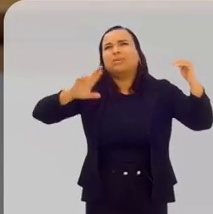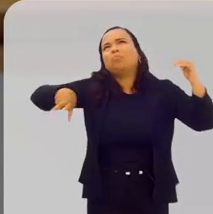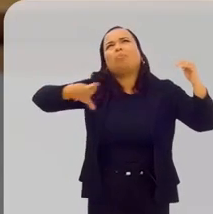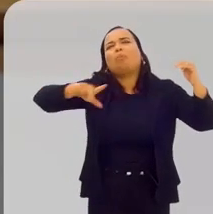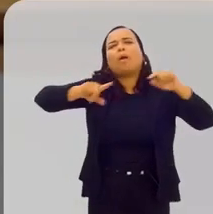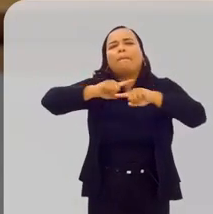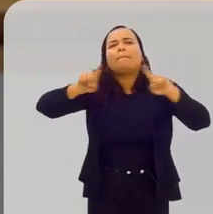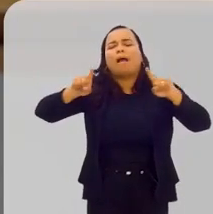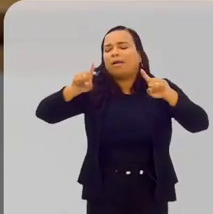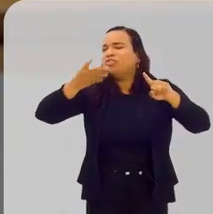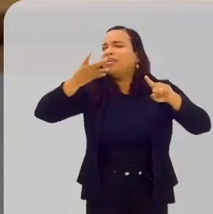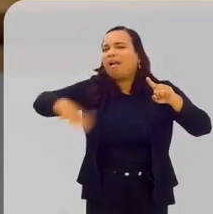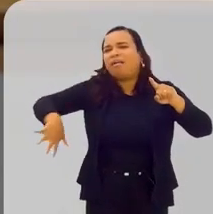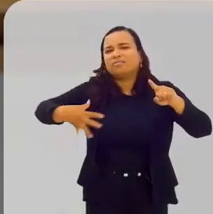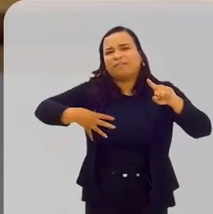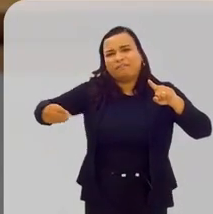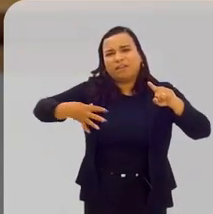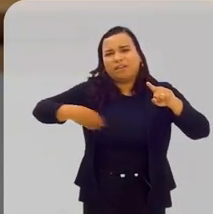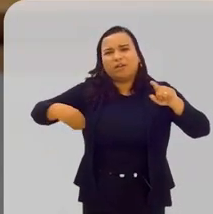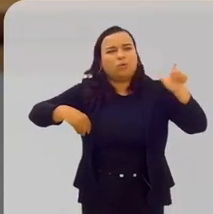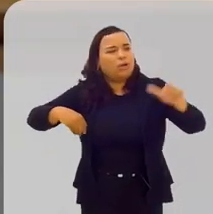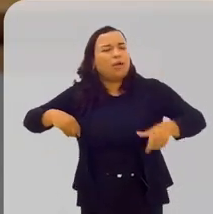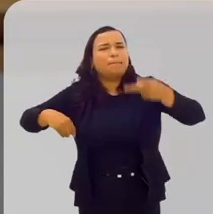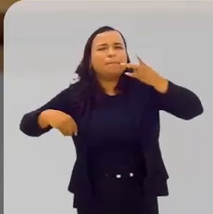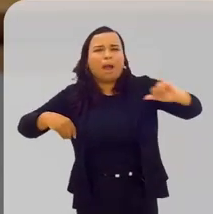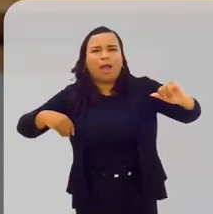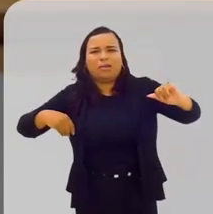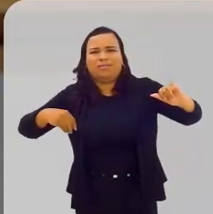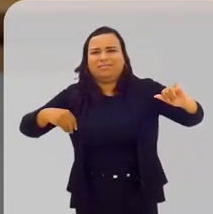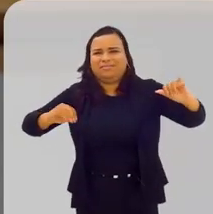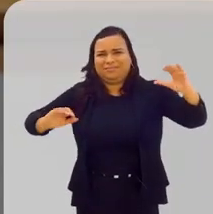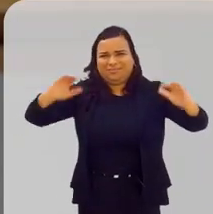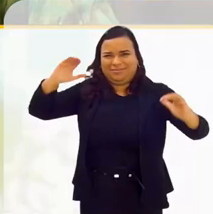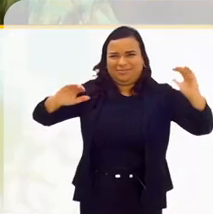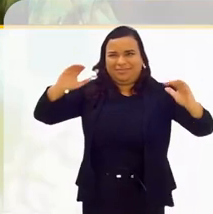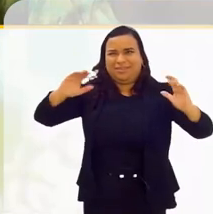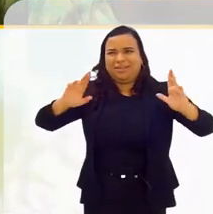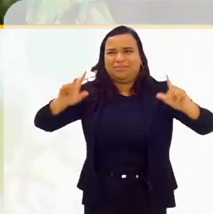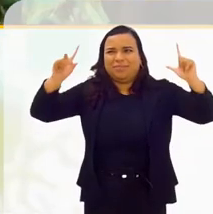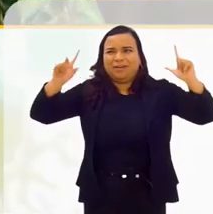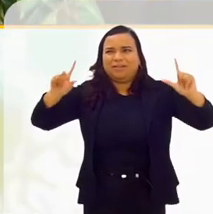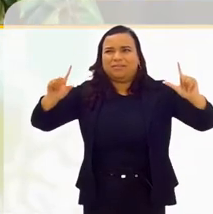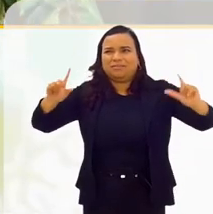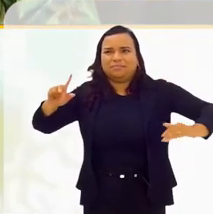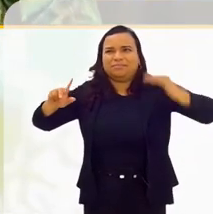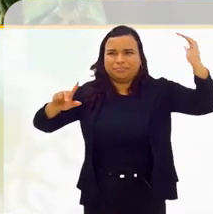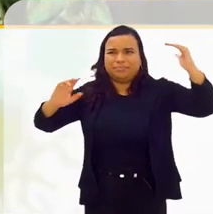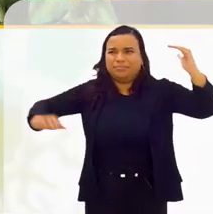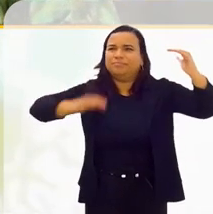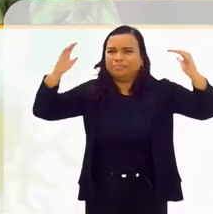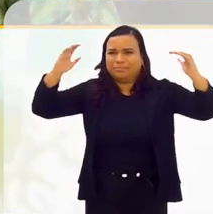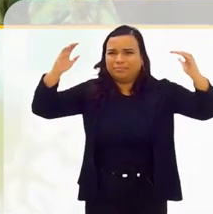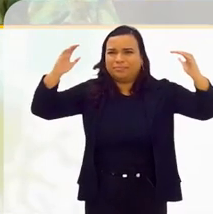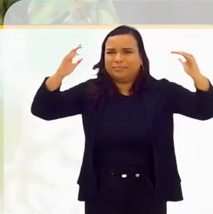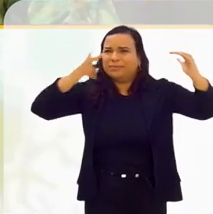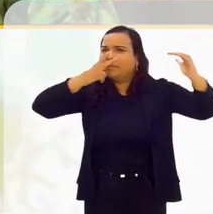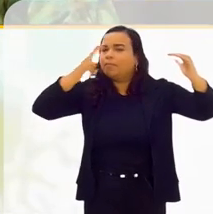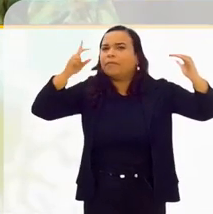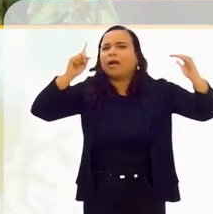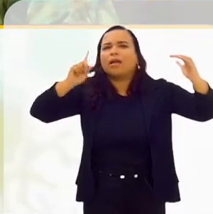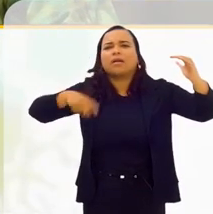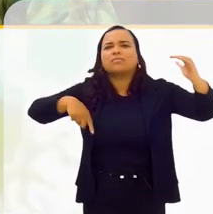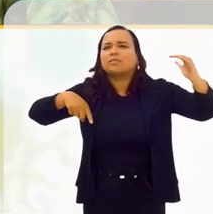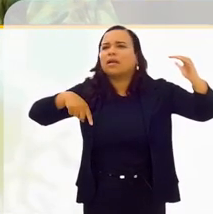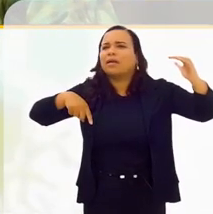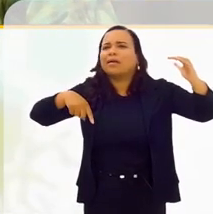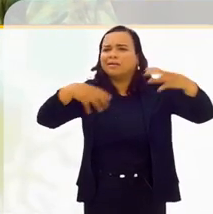não mais uma criança que queria demonstrar um poder seria isso como se fosse um